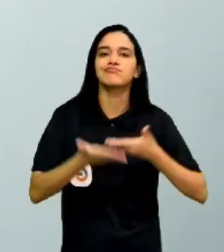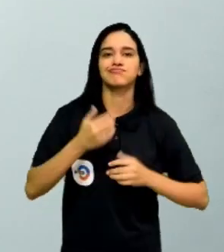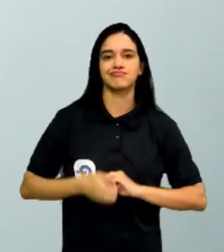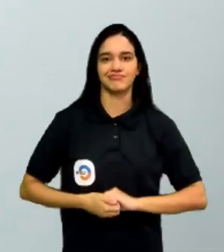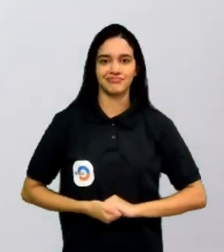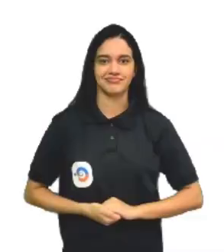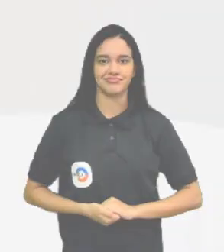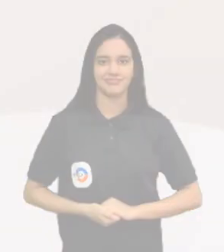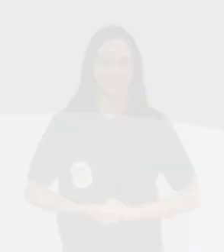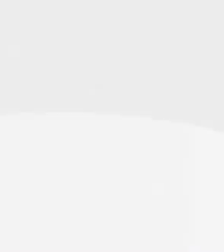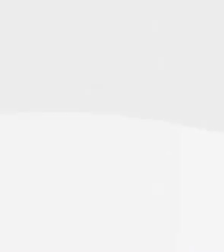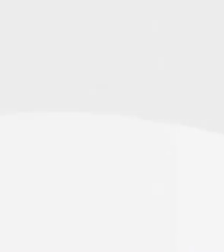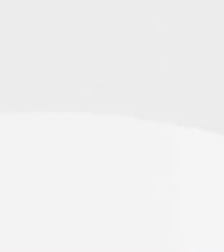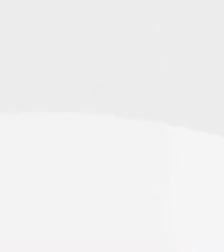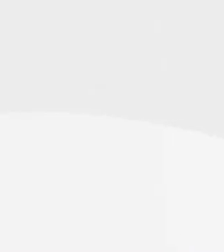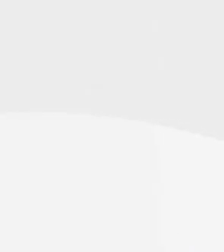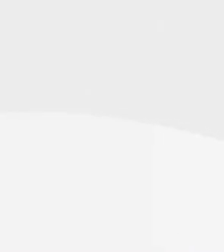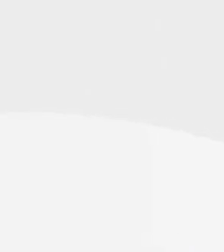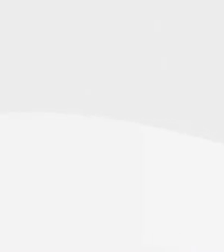elas.